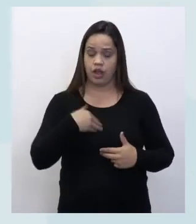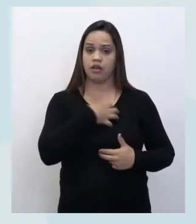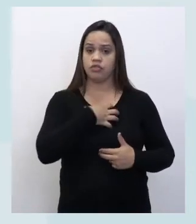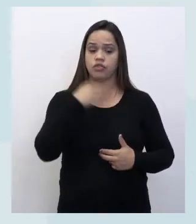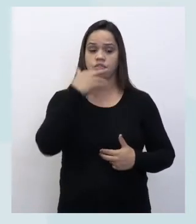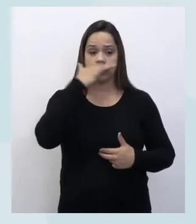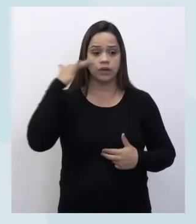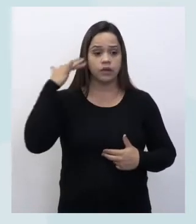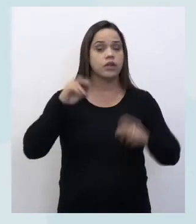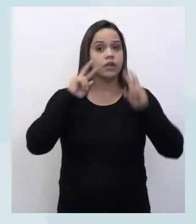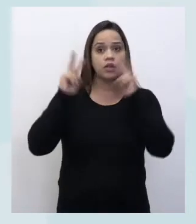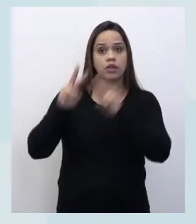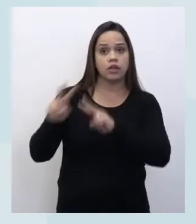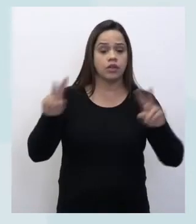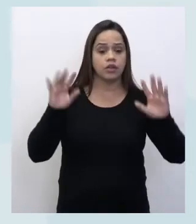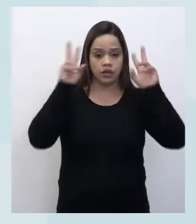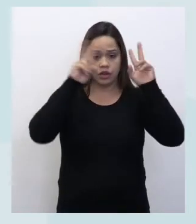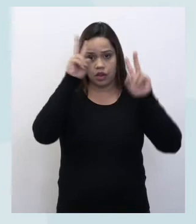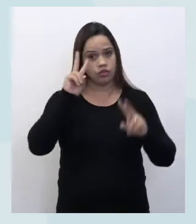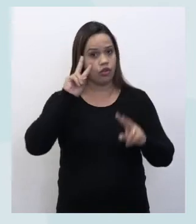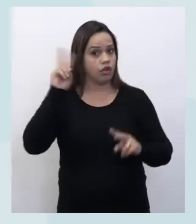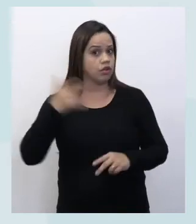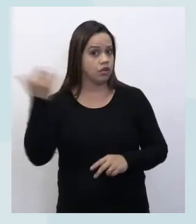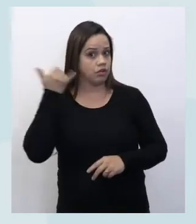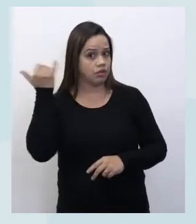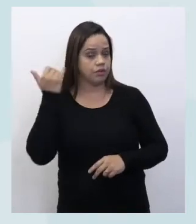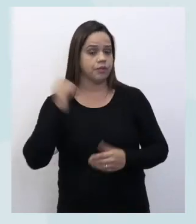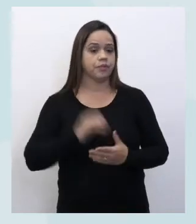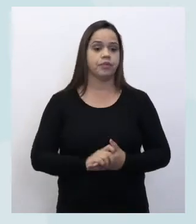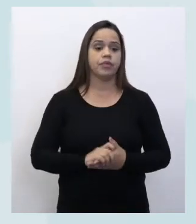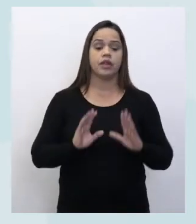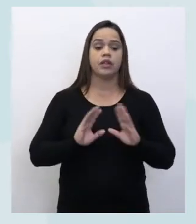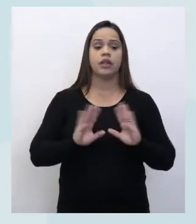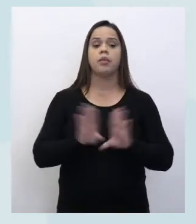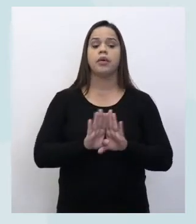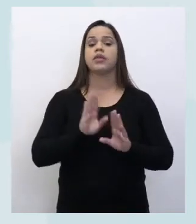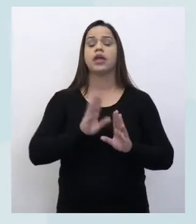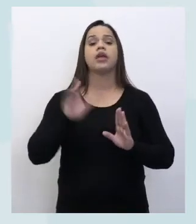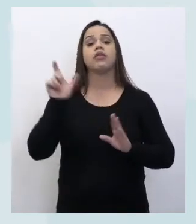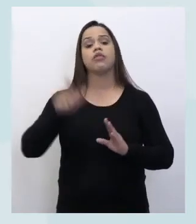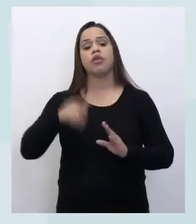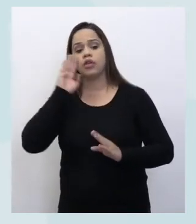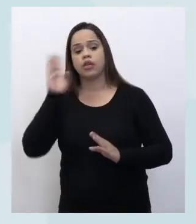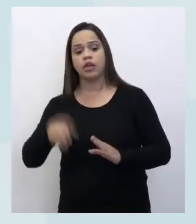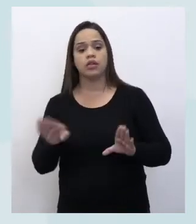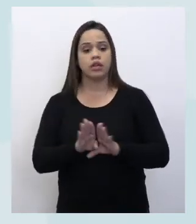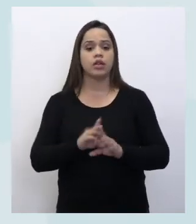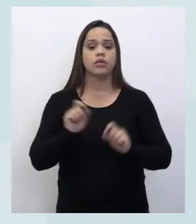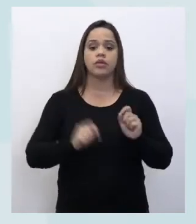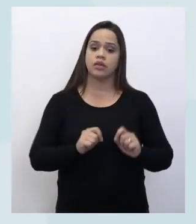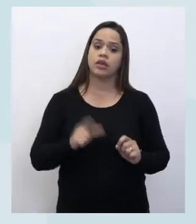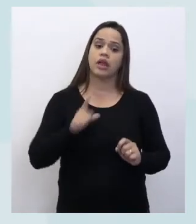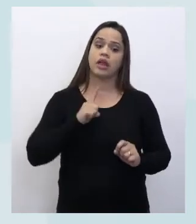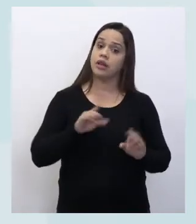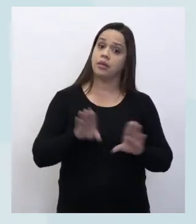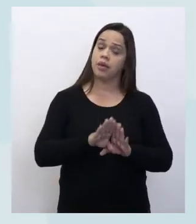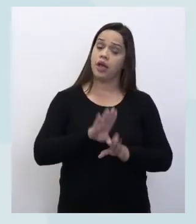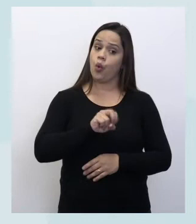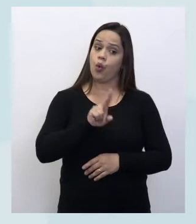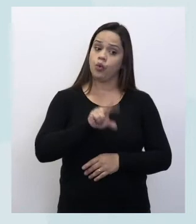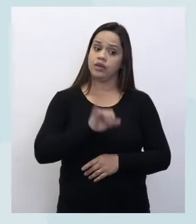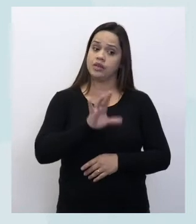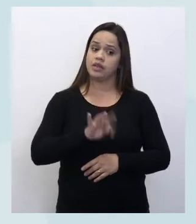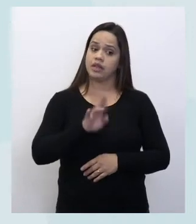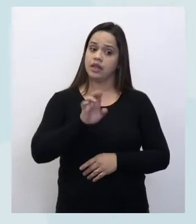as paisagens que viu ou as histórias que ouviu. Então, foco narrativo, temos aí um narrador. Podemos ser um narrador onisciente, um narrador